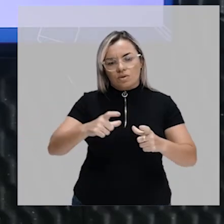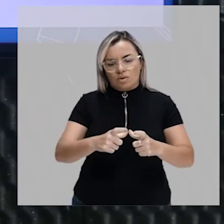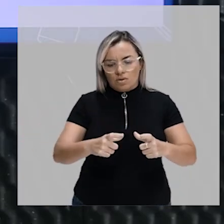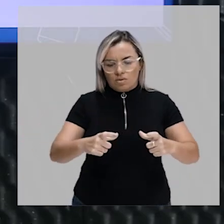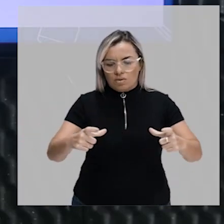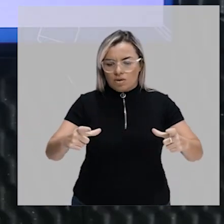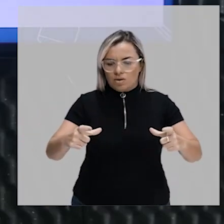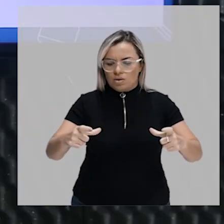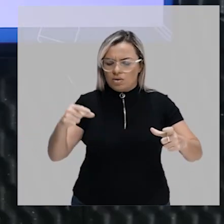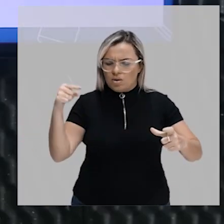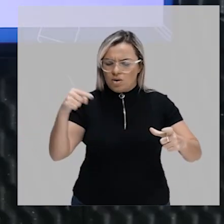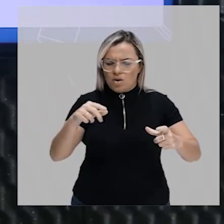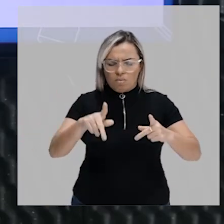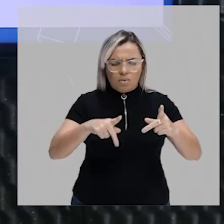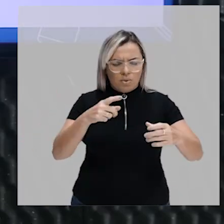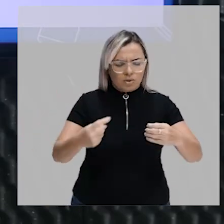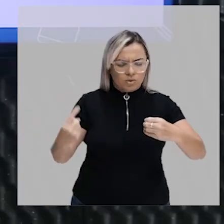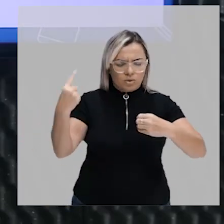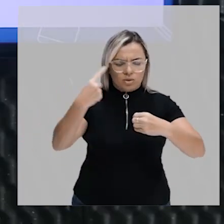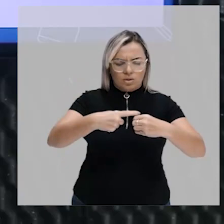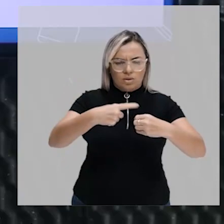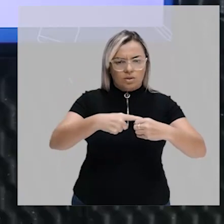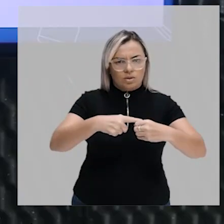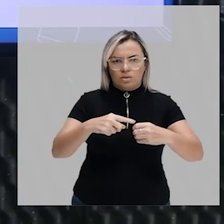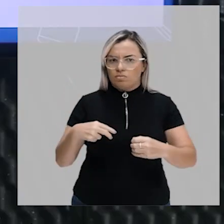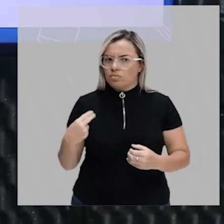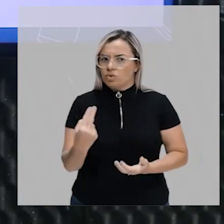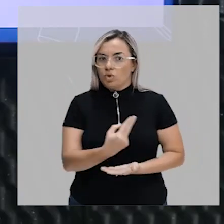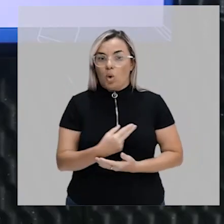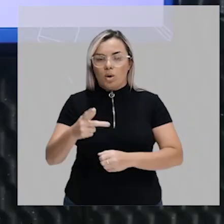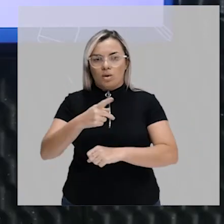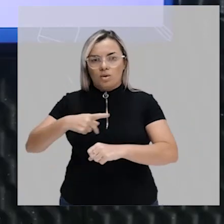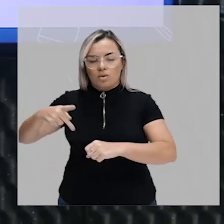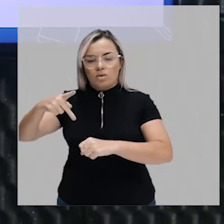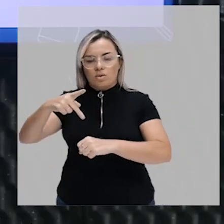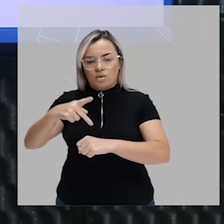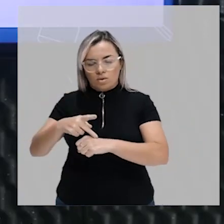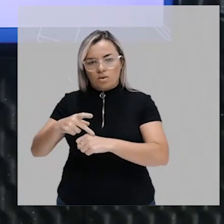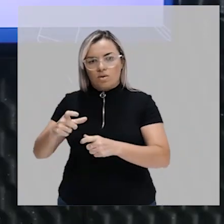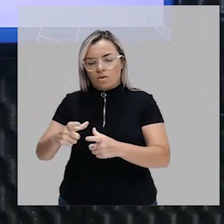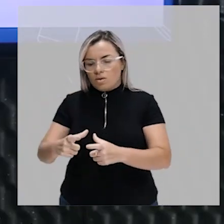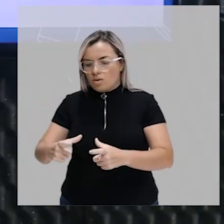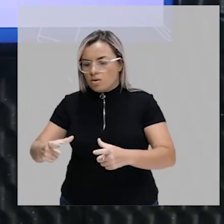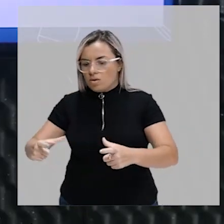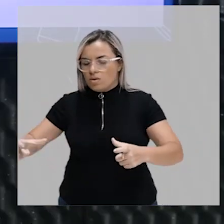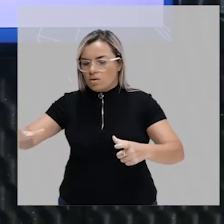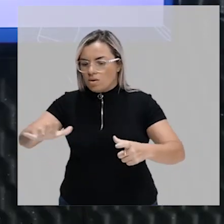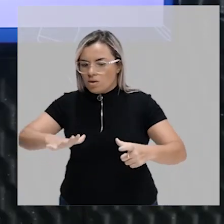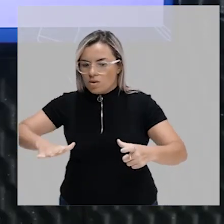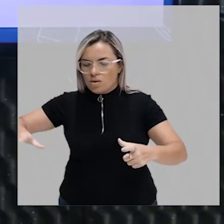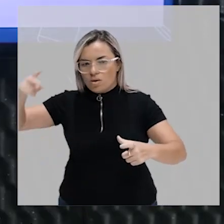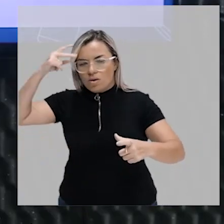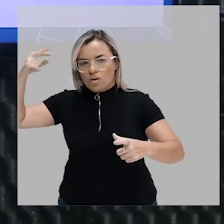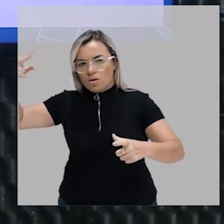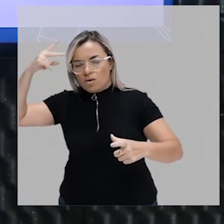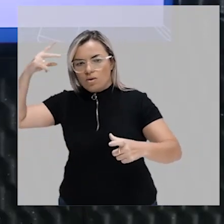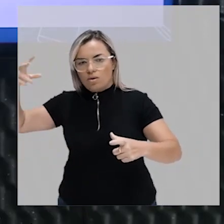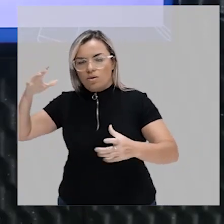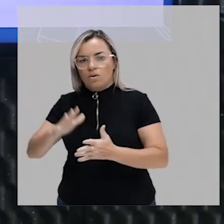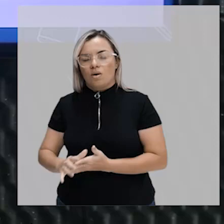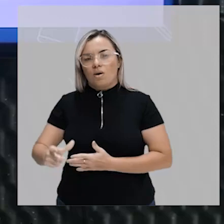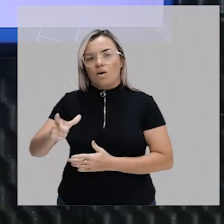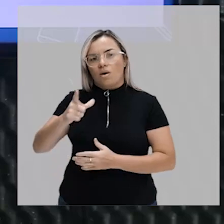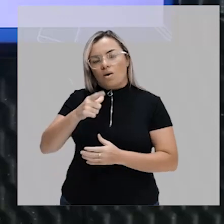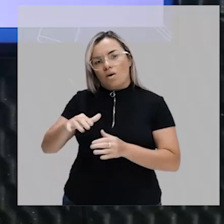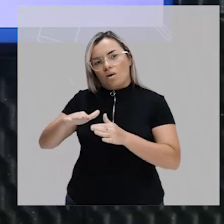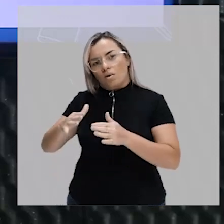populacional no interior? Não. O nosso país ele é predominantemente, na realidade, ele sempre esteve historicamente ocupado no litoral. O processo